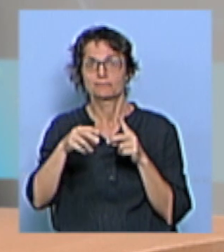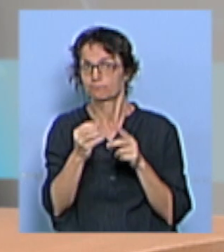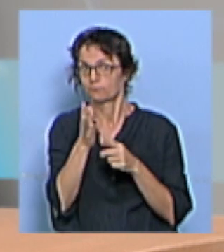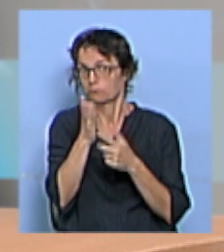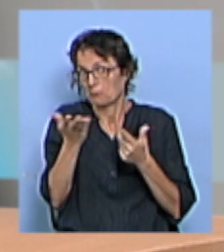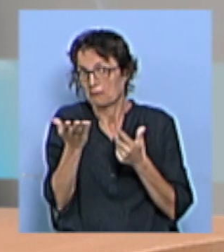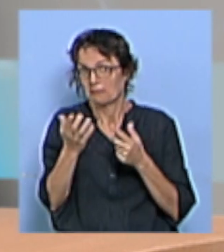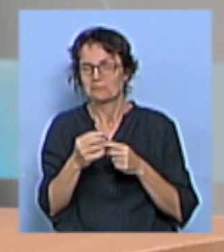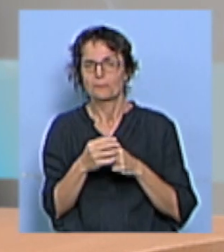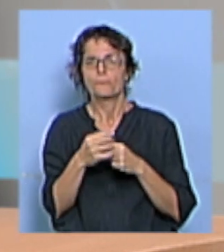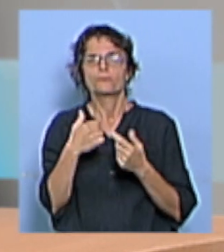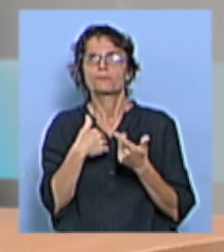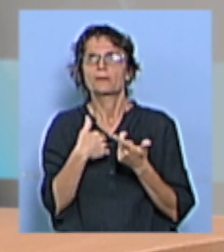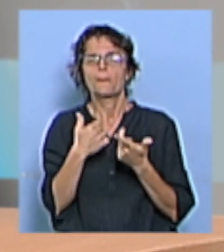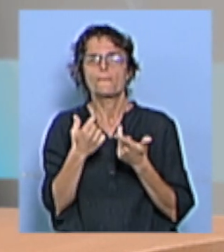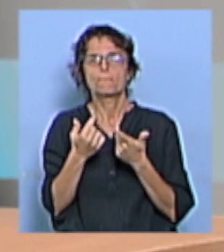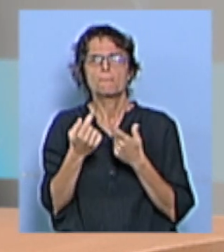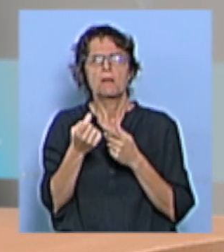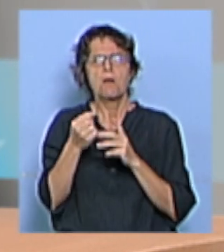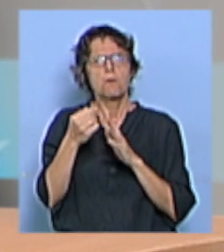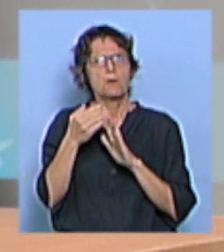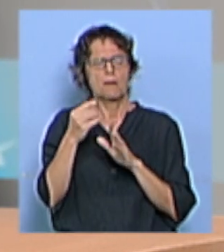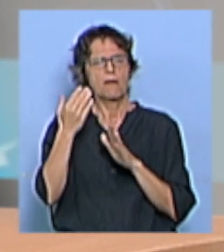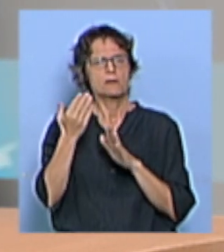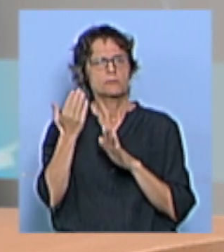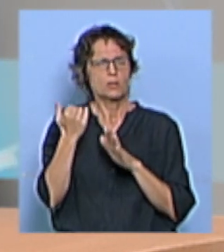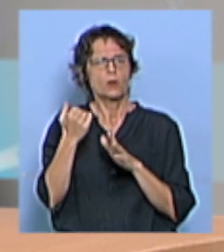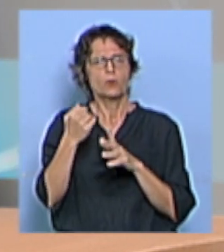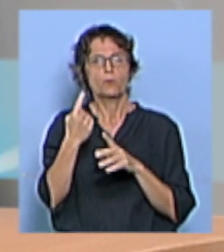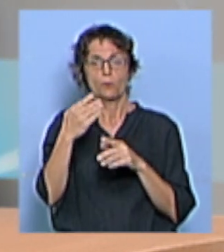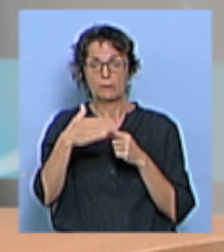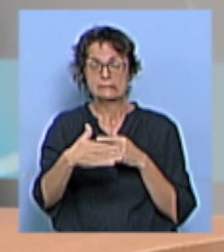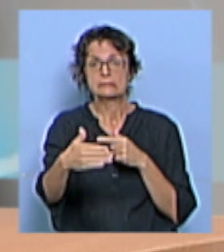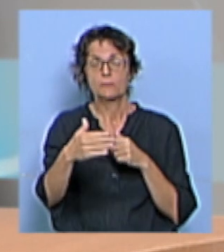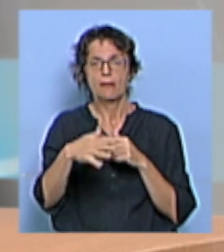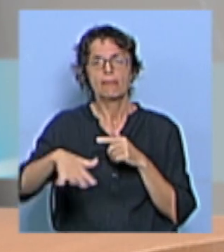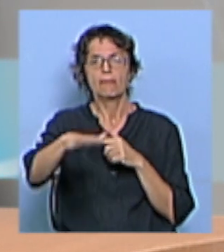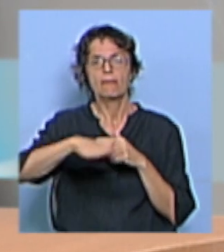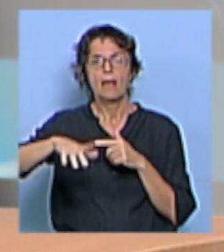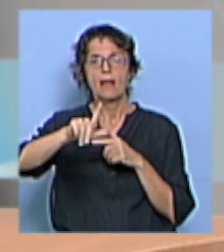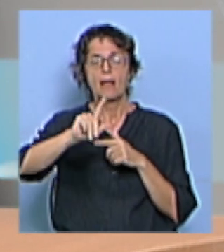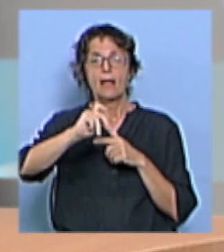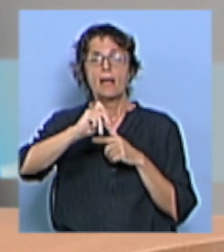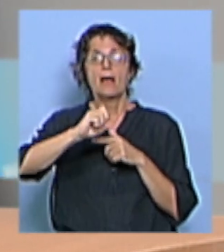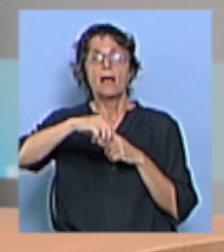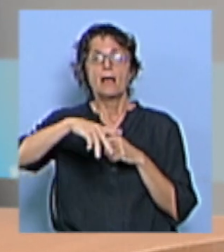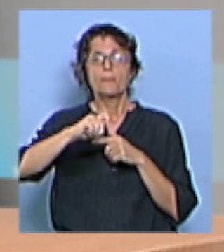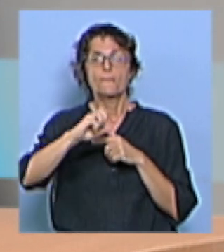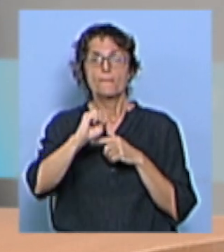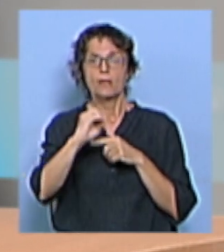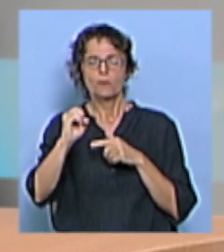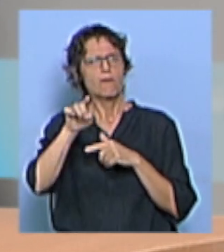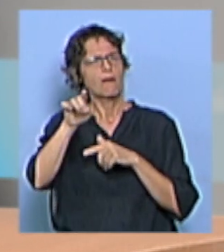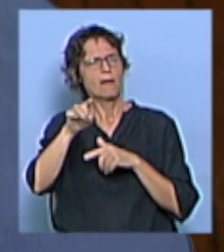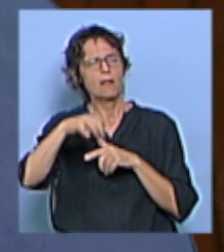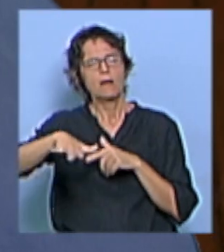tempo, passar uns bons dias, uma semana inteira, para a zona de Lamego, que é uma zona realmente